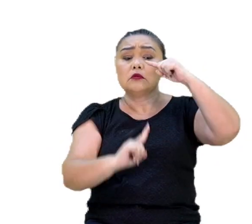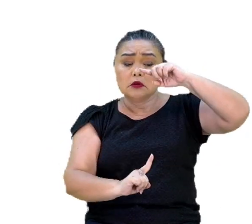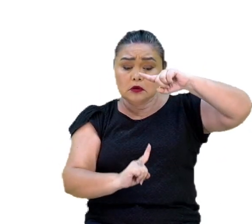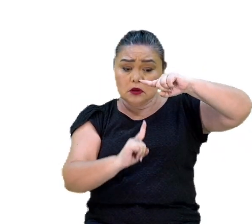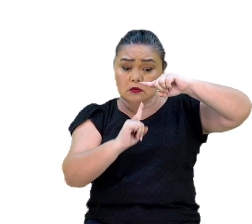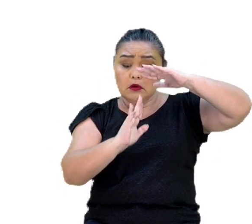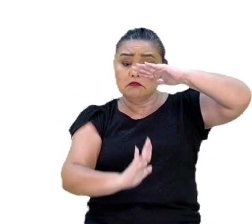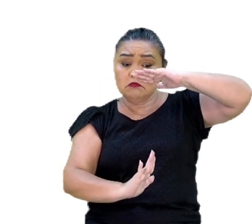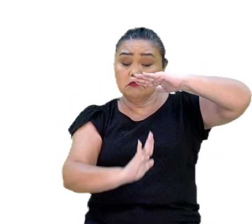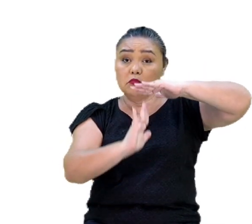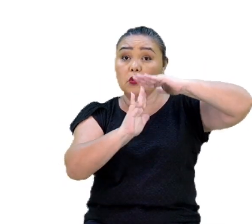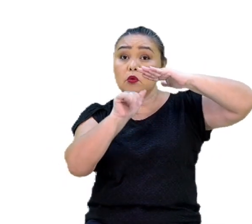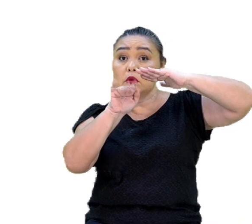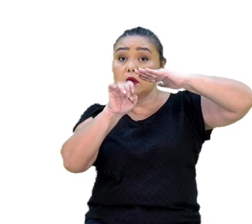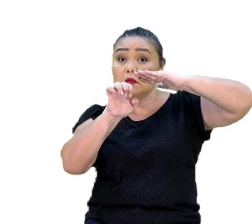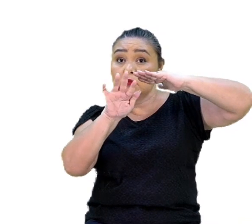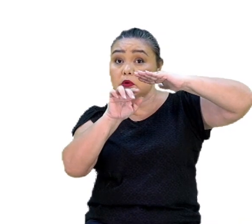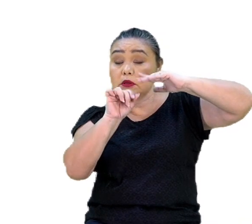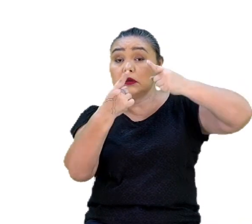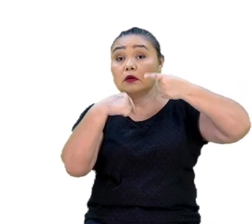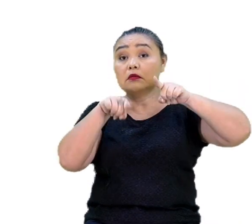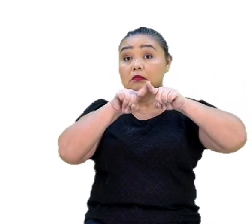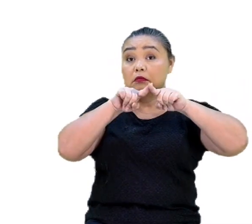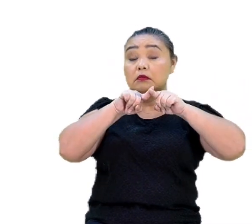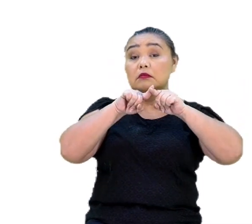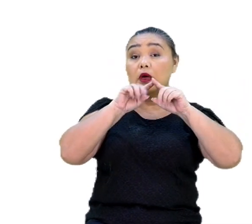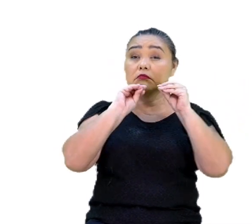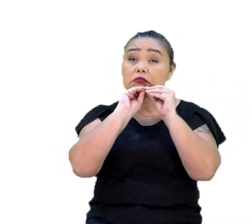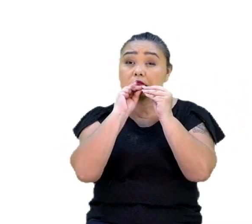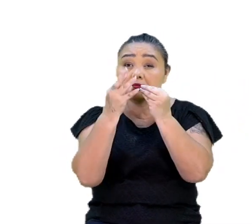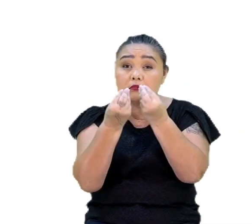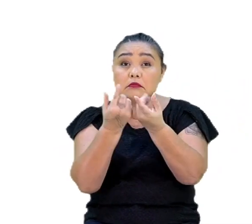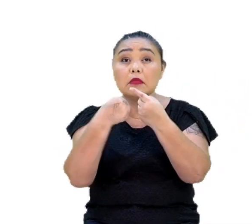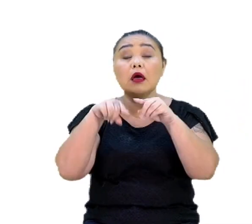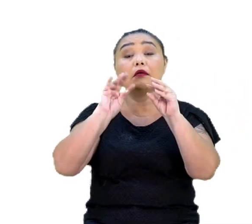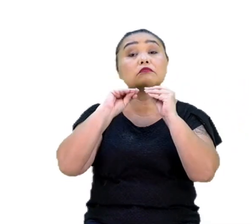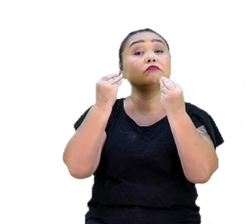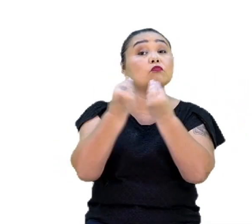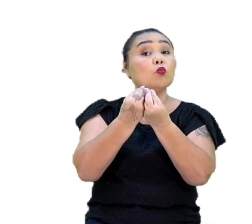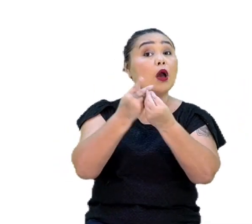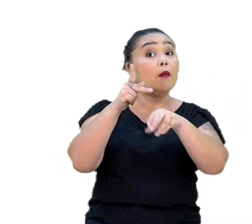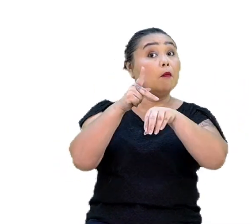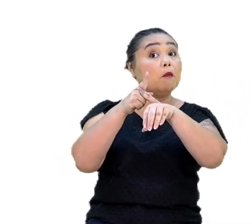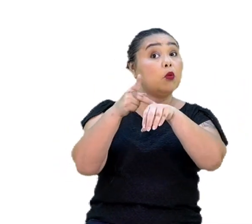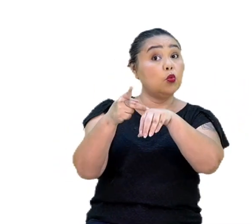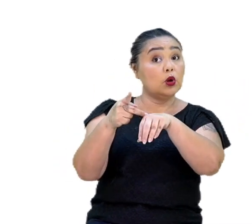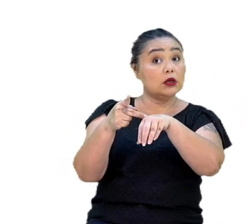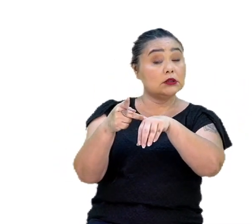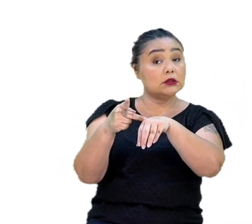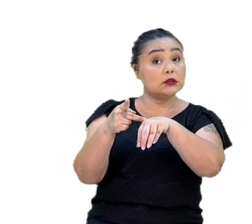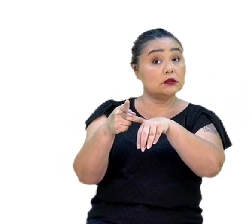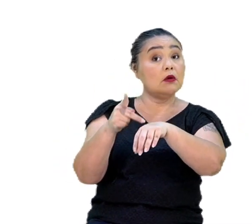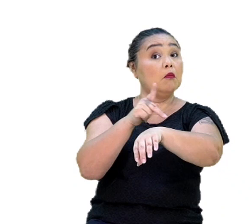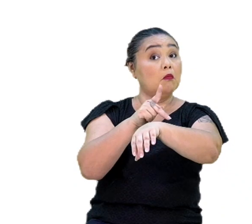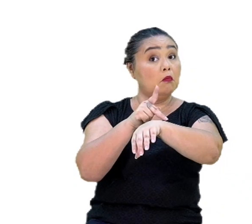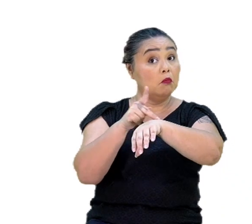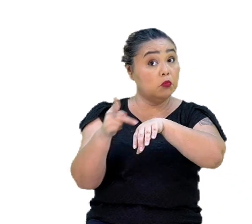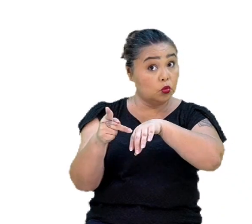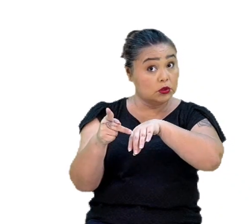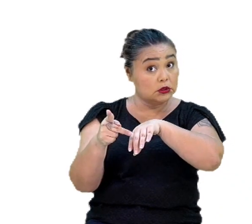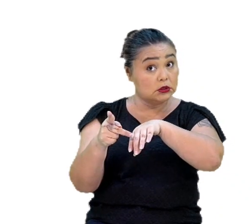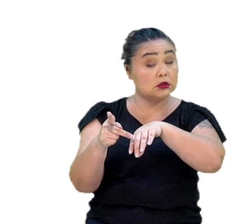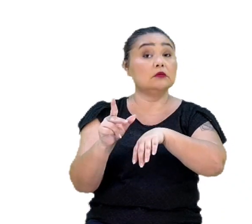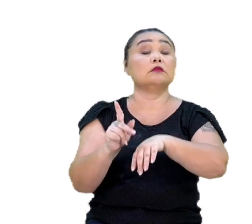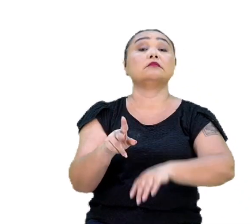de ebulição e a densidade. Isso para substâncias puras, tá? Isso para